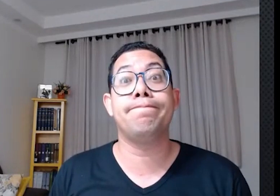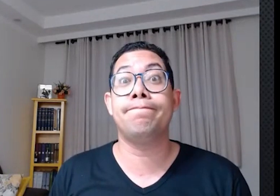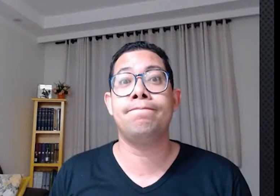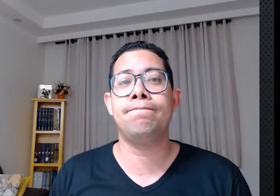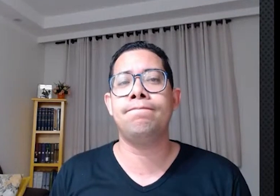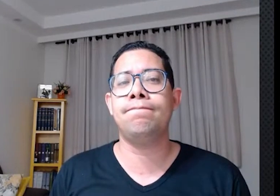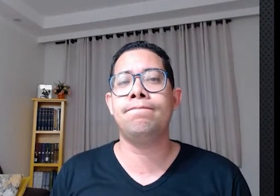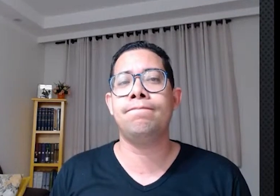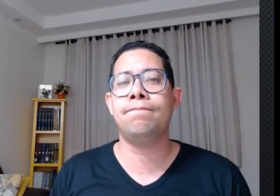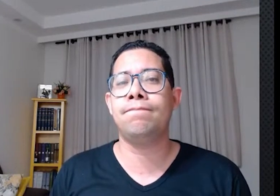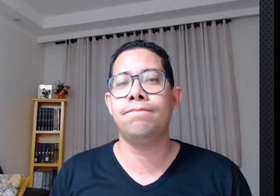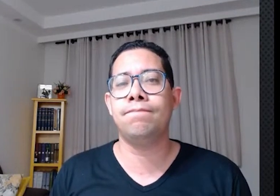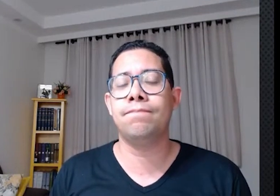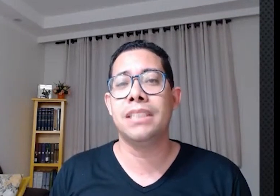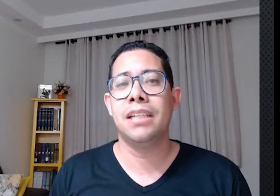ainda.